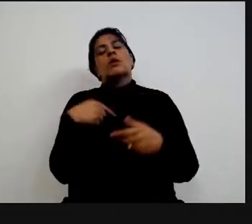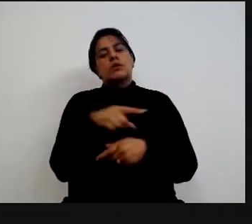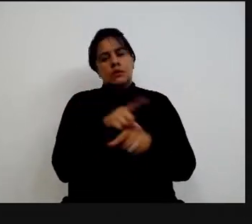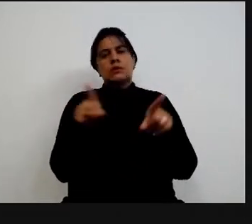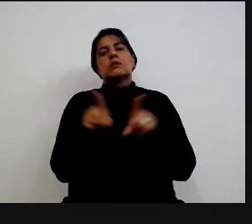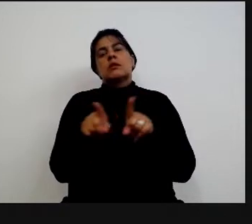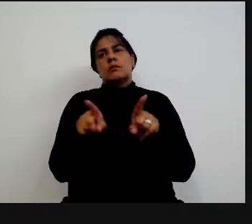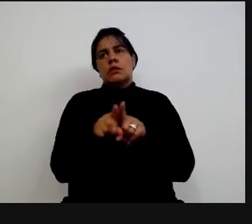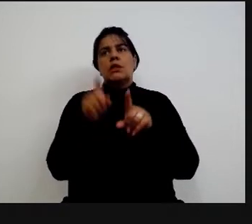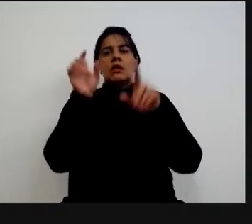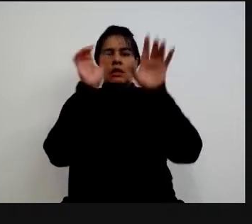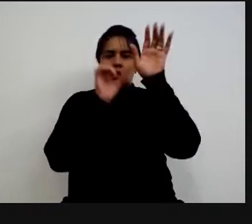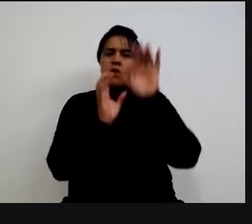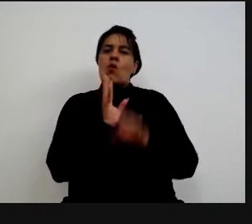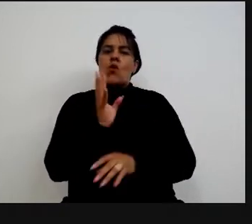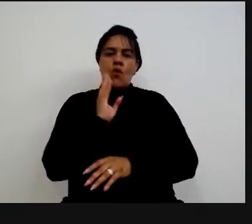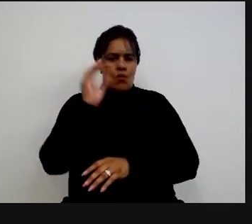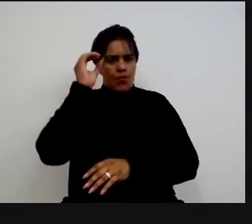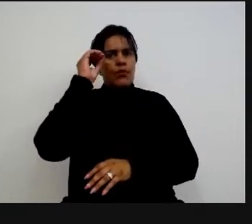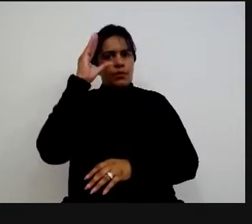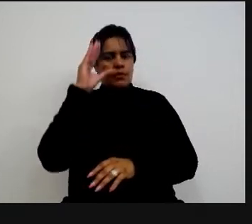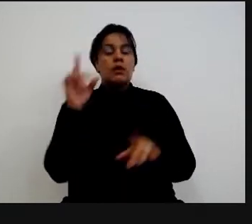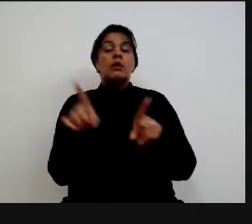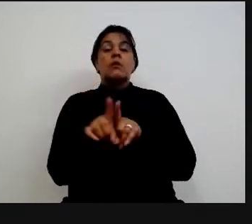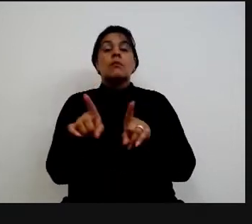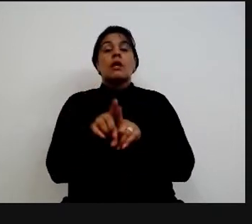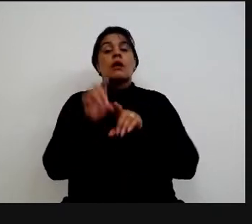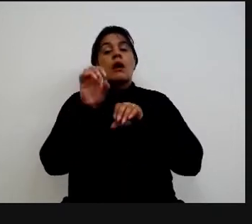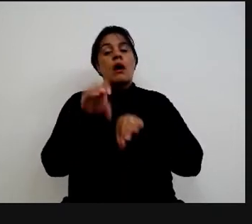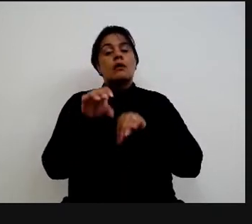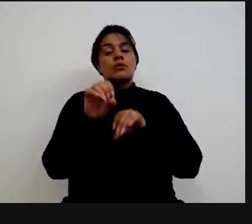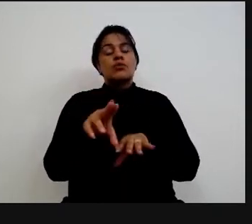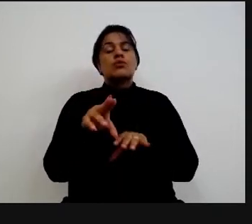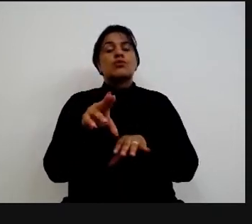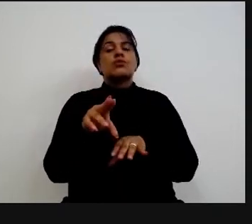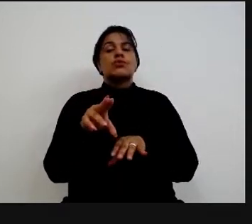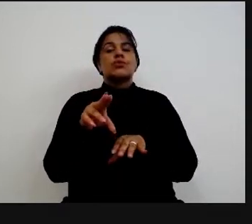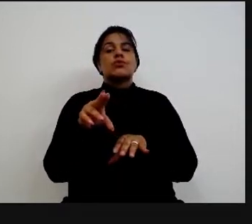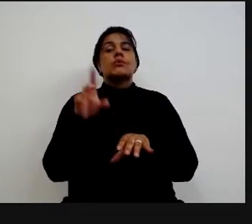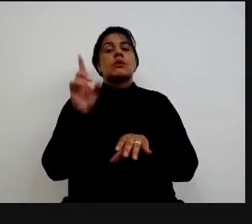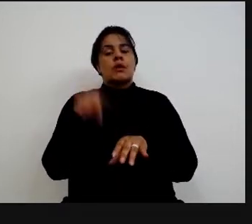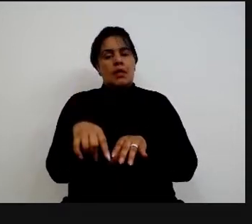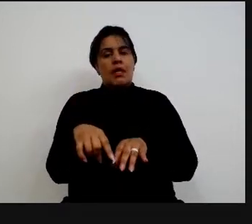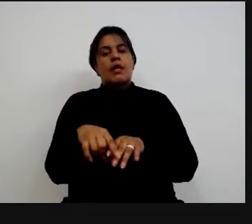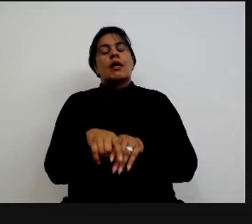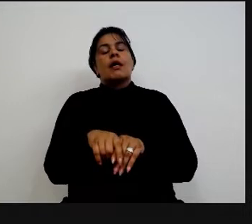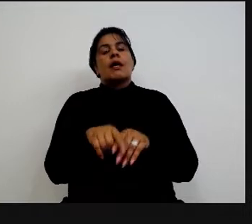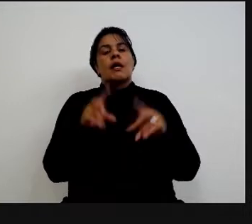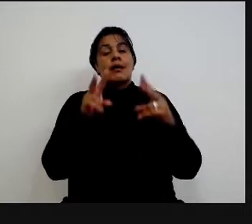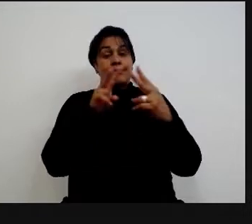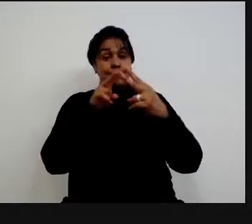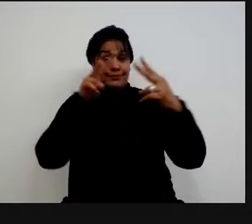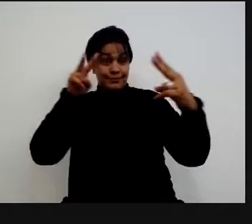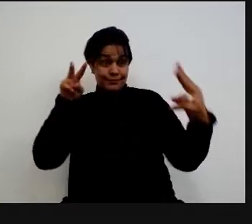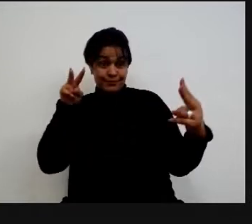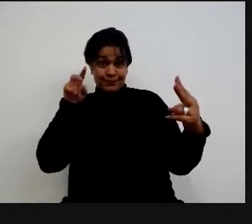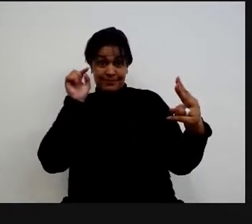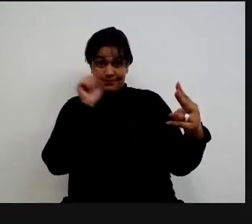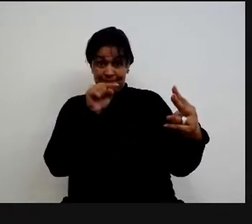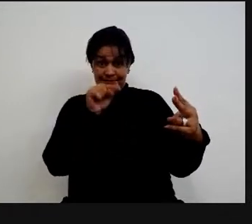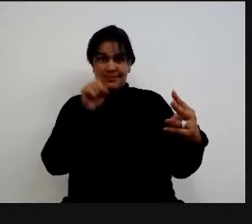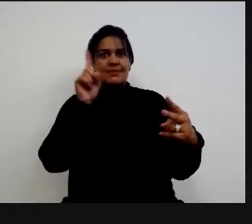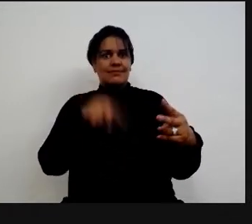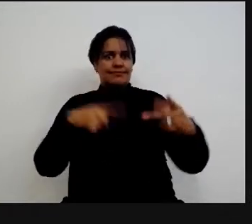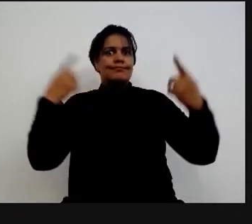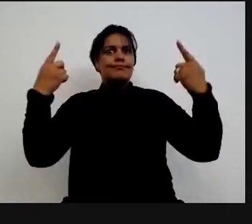esse conhecimento e tem os assuntos transversais. E levar isso de uma forma EAD, né, de uma forma online, é um